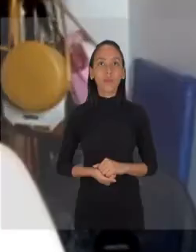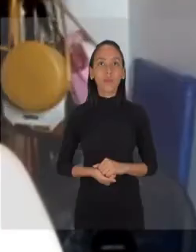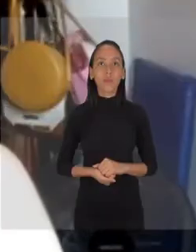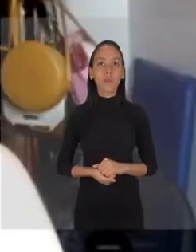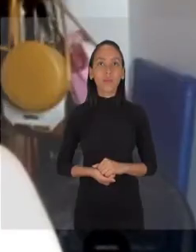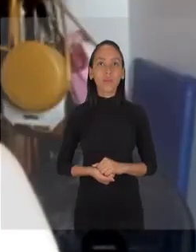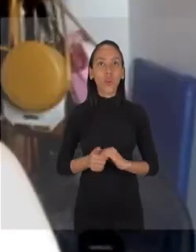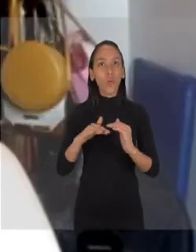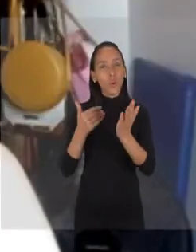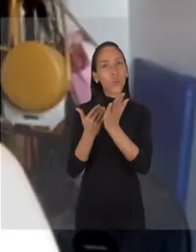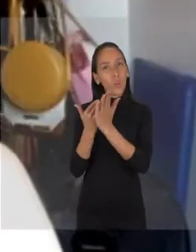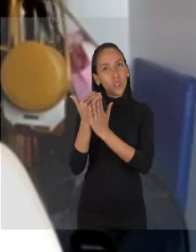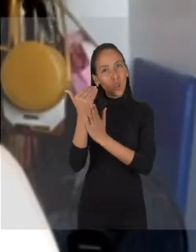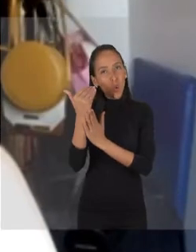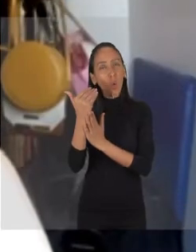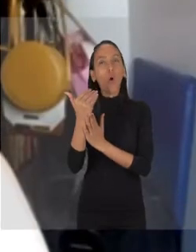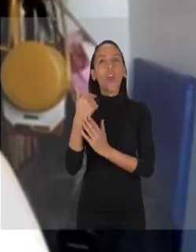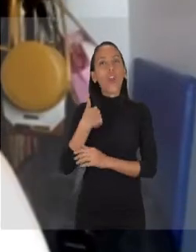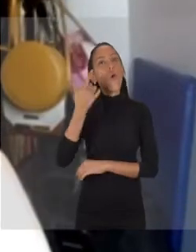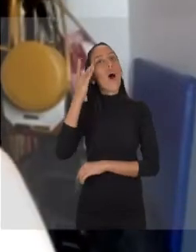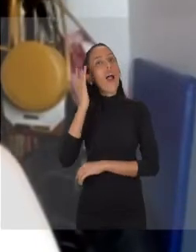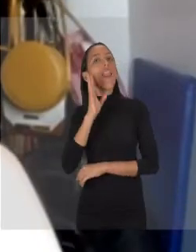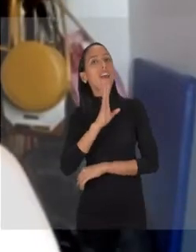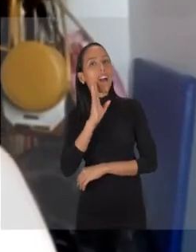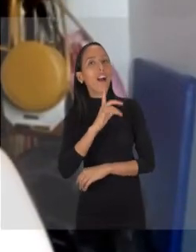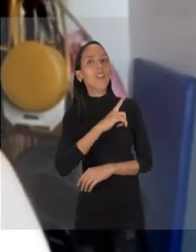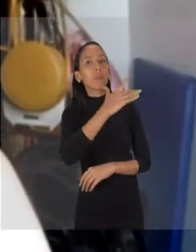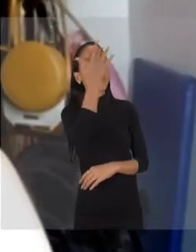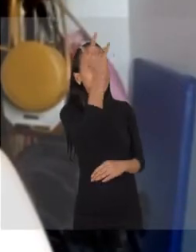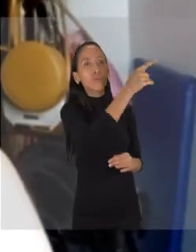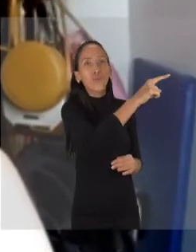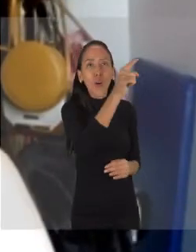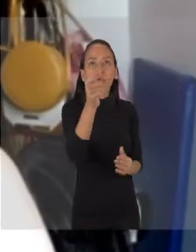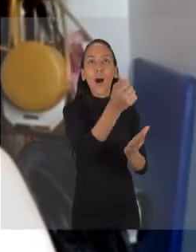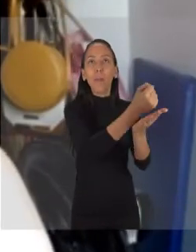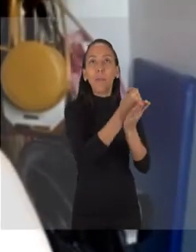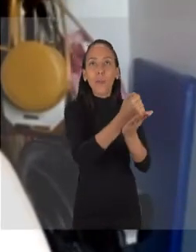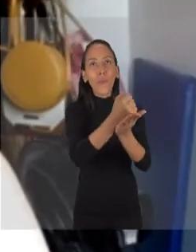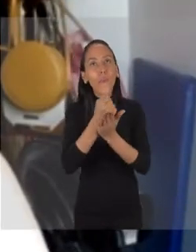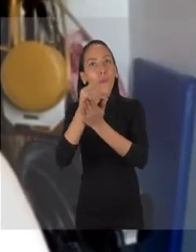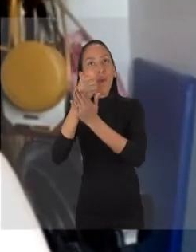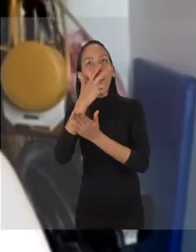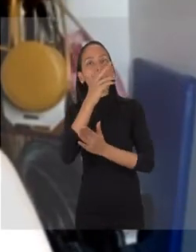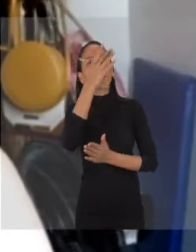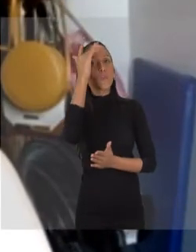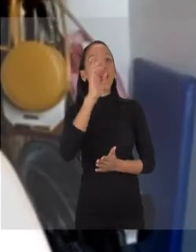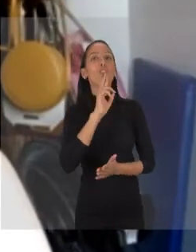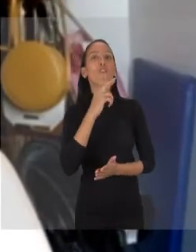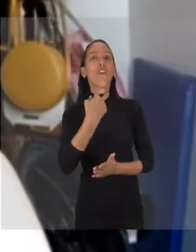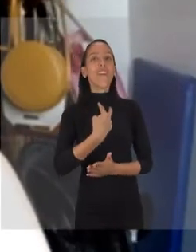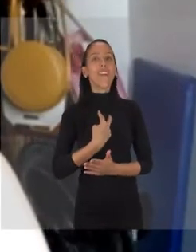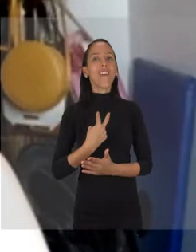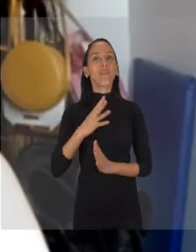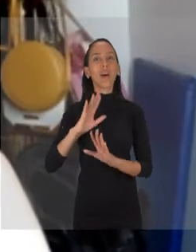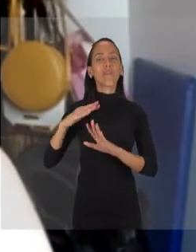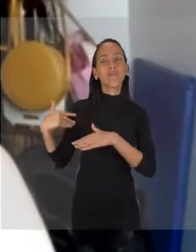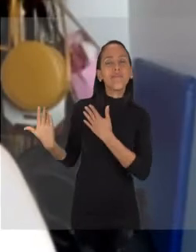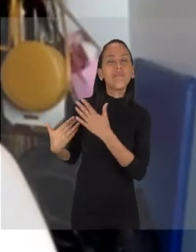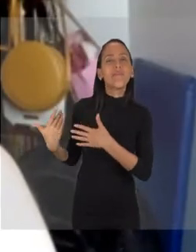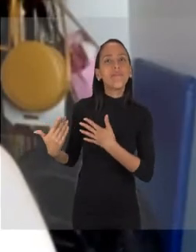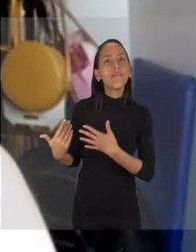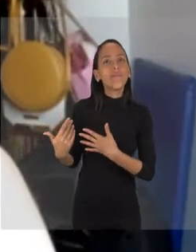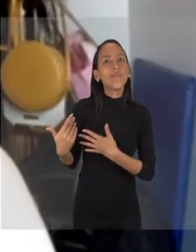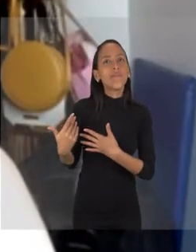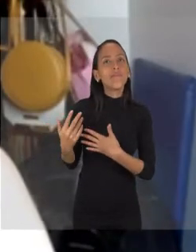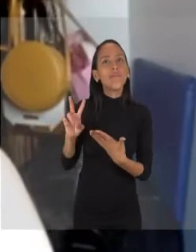No começo eu achava legal ter o apoio, ver que as pessoas estavam reconhecendo, mas aí depois eu fui vendo que